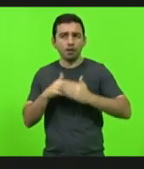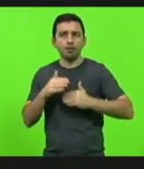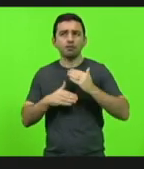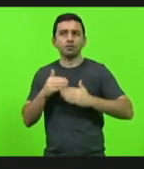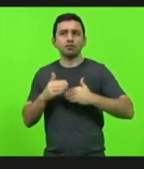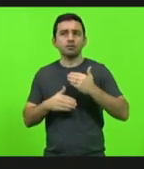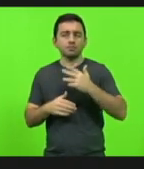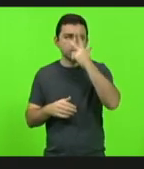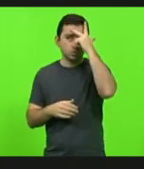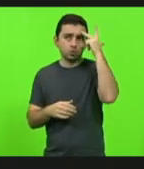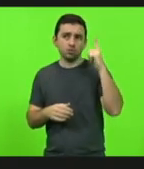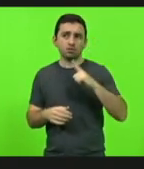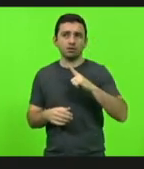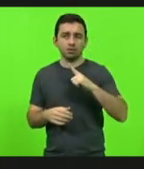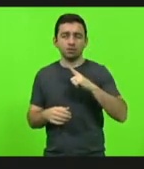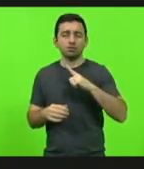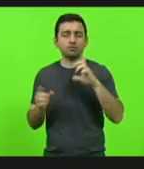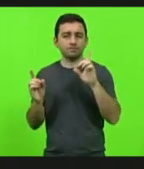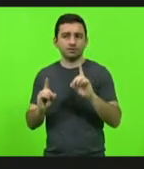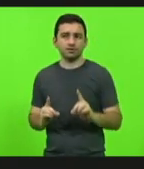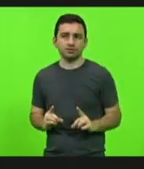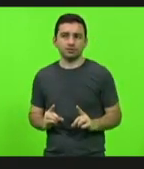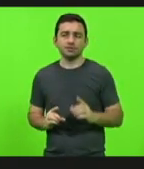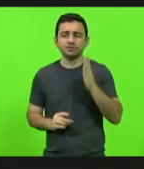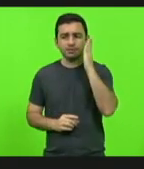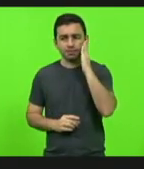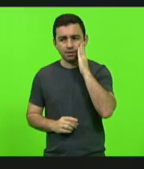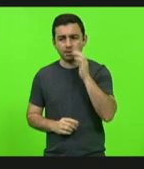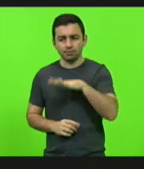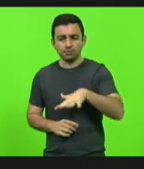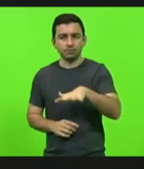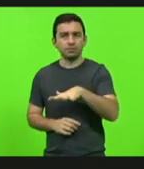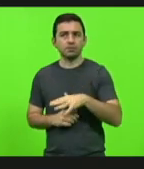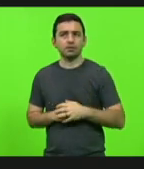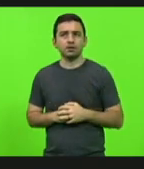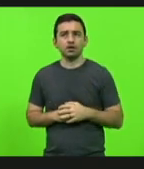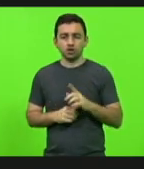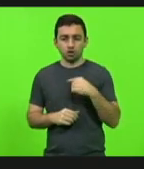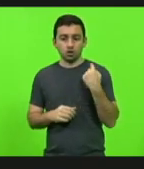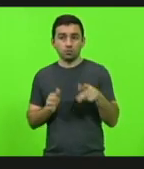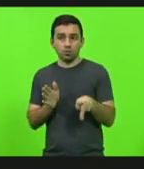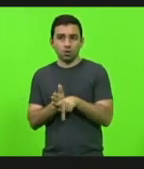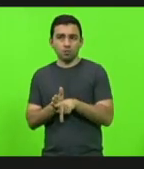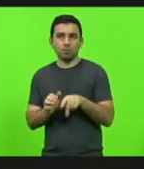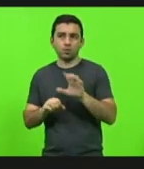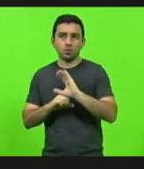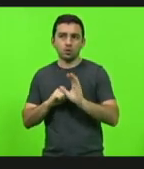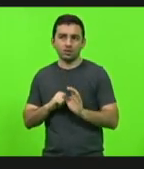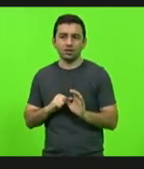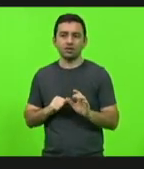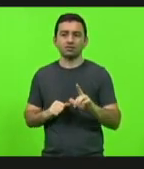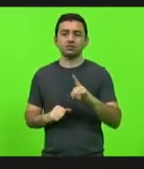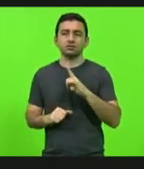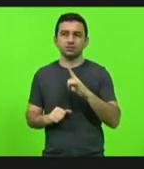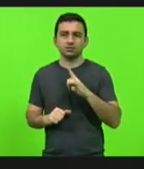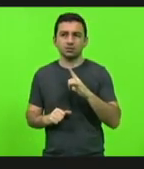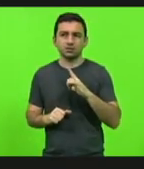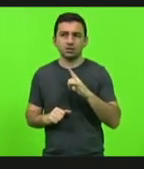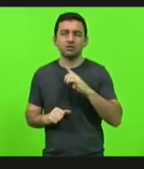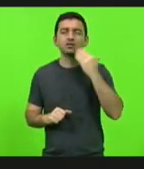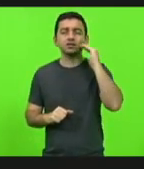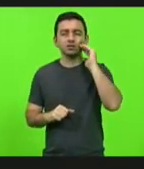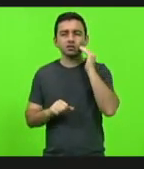das pessoas com deficiências é então a gente enquanto o cotonete né a gente entende assim a